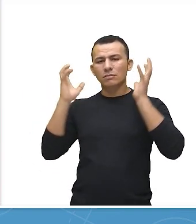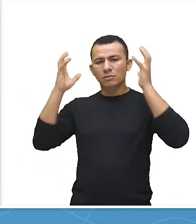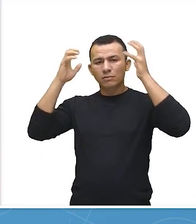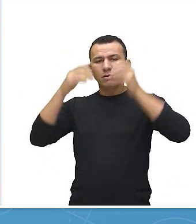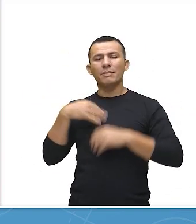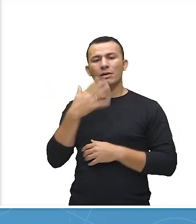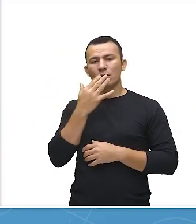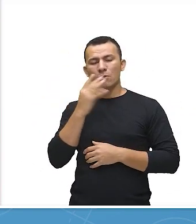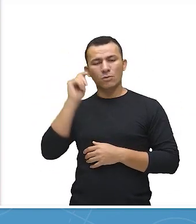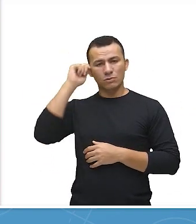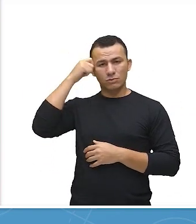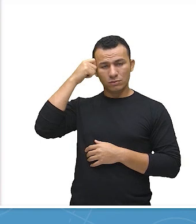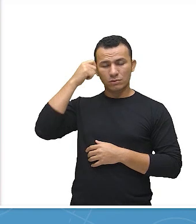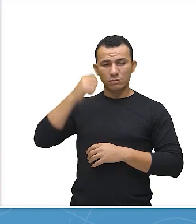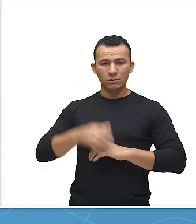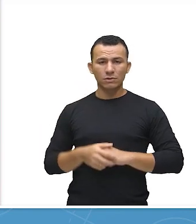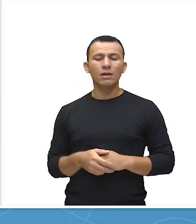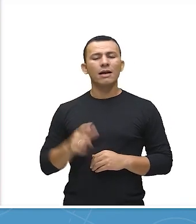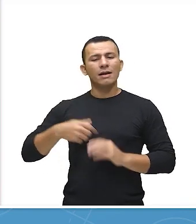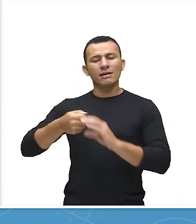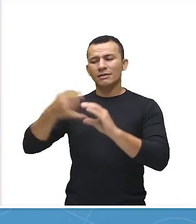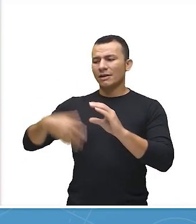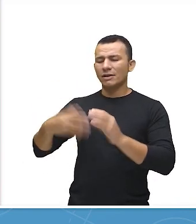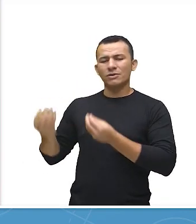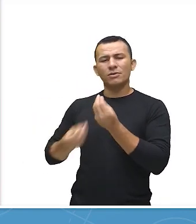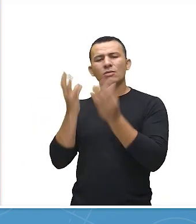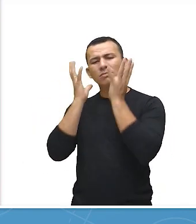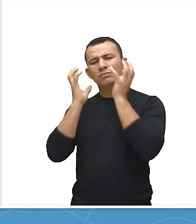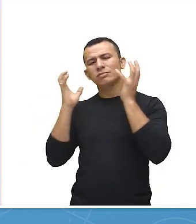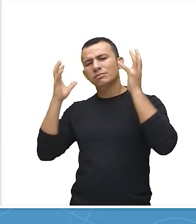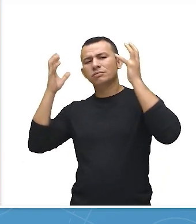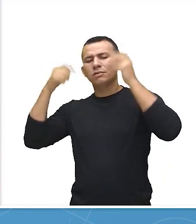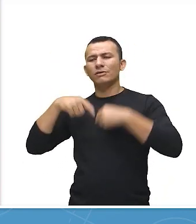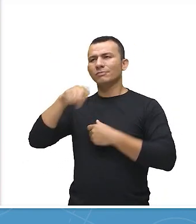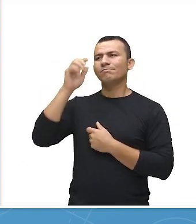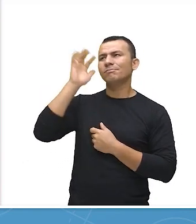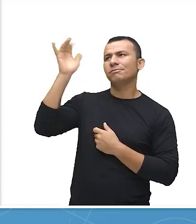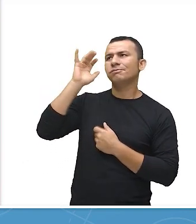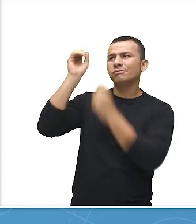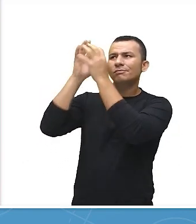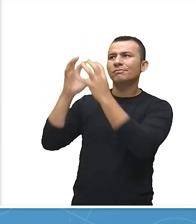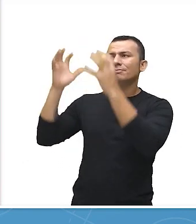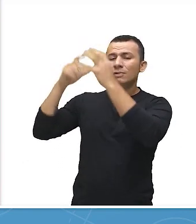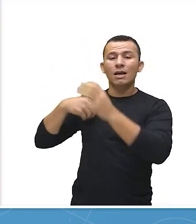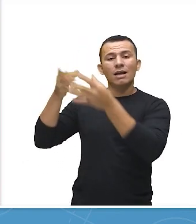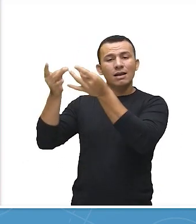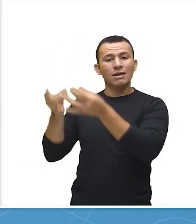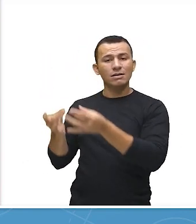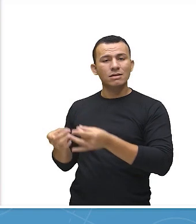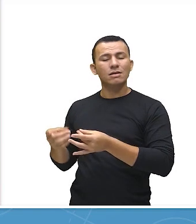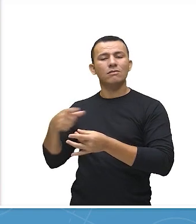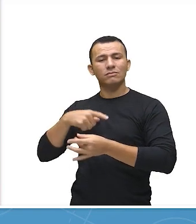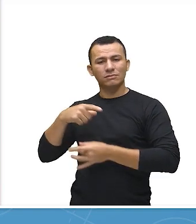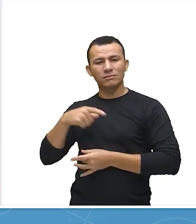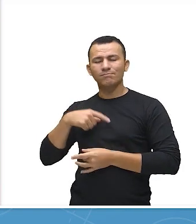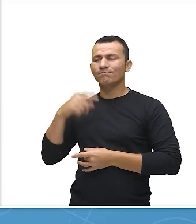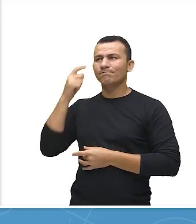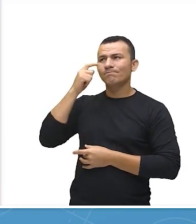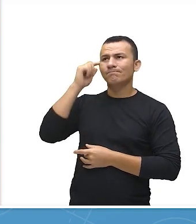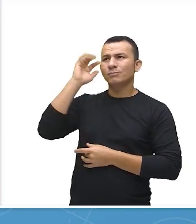dando a característica, né? De como é esse cabelo. E aí você começa a imaginar, né? Que a descrição, ela faz muito isso faz muito